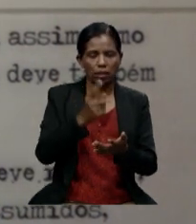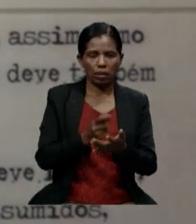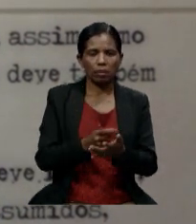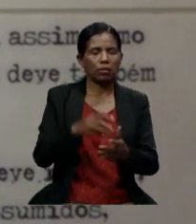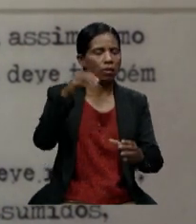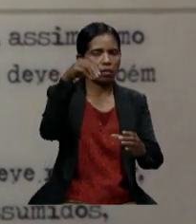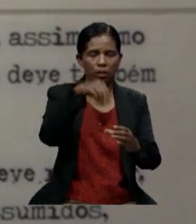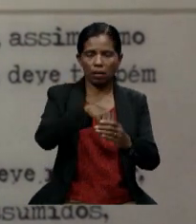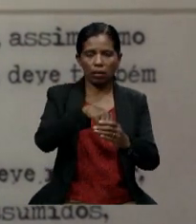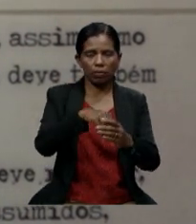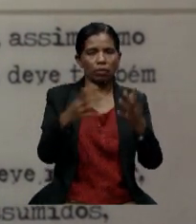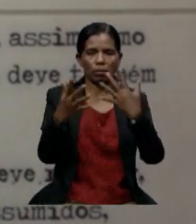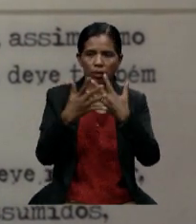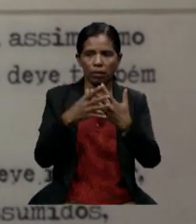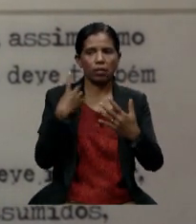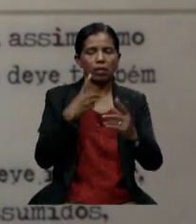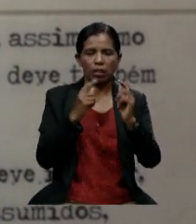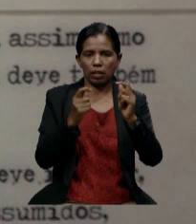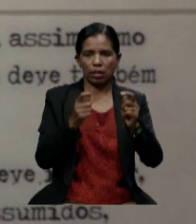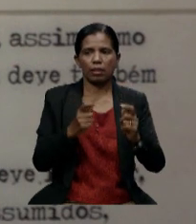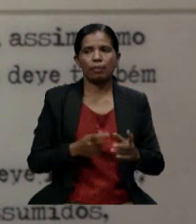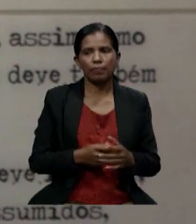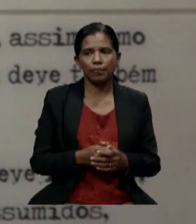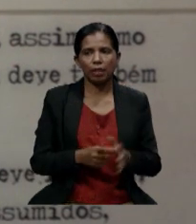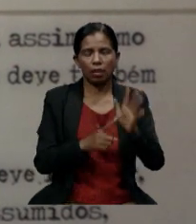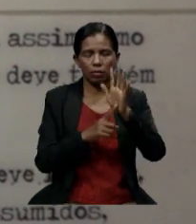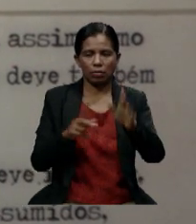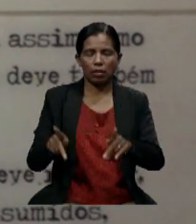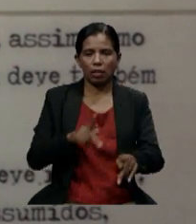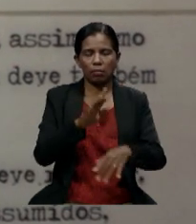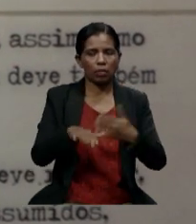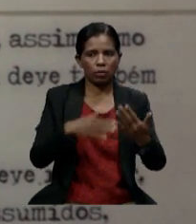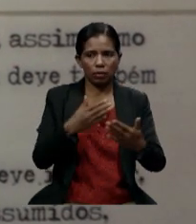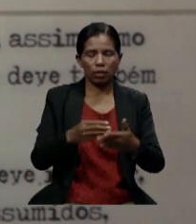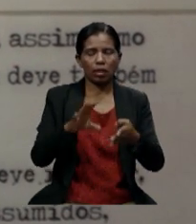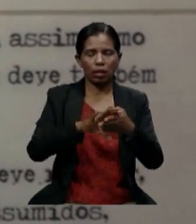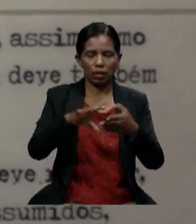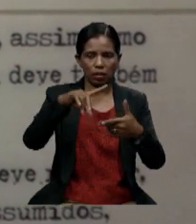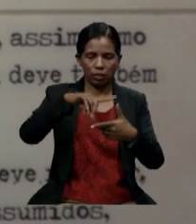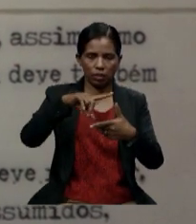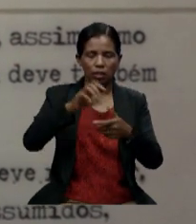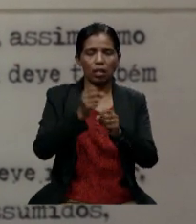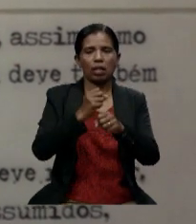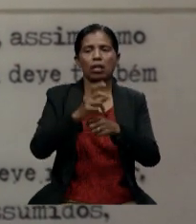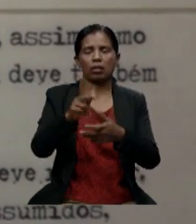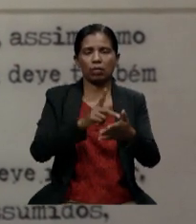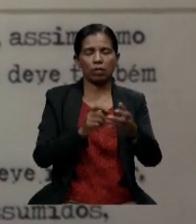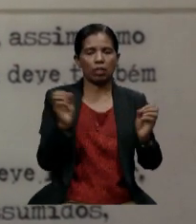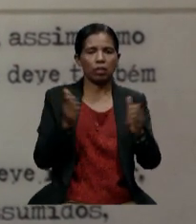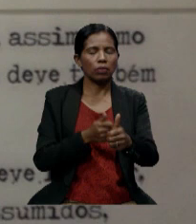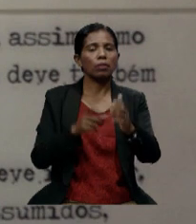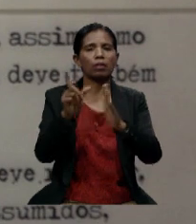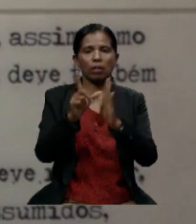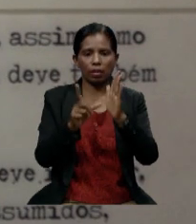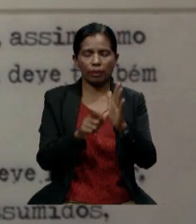detensam. Par depois ita koko, tudo pa komunidade sira final lai, karta kondusan lai ane krimi, kontra ita nilai. Domingo